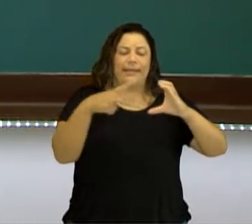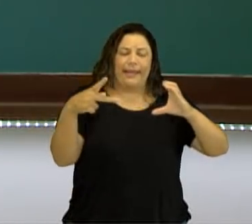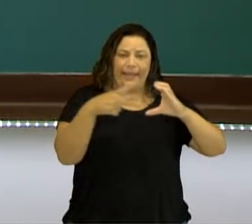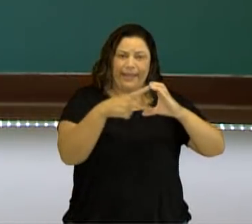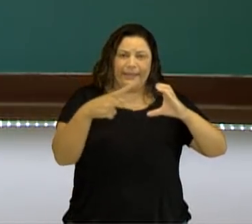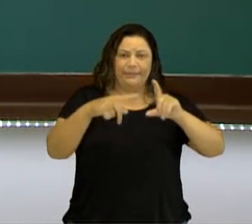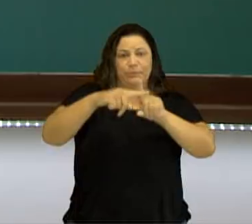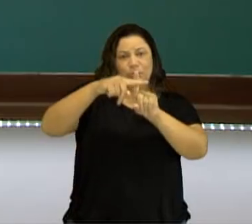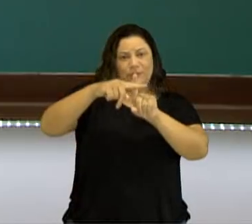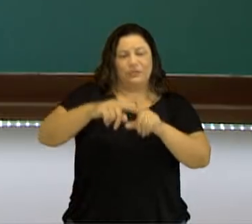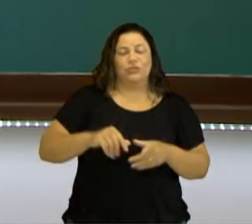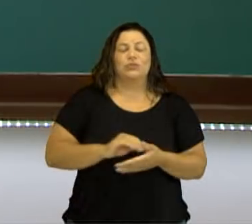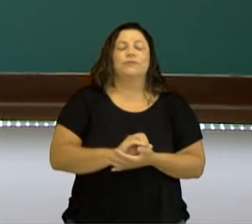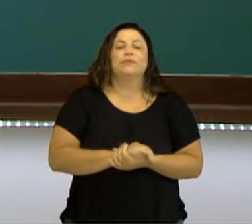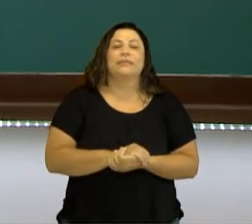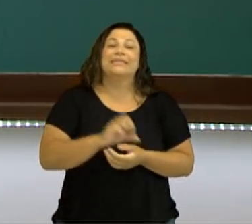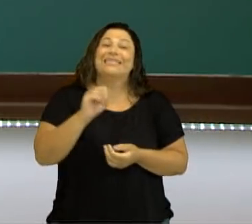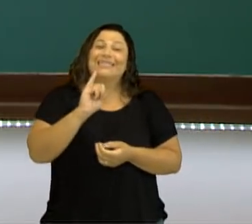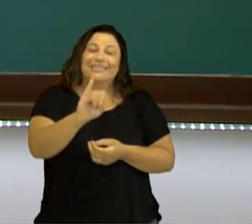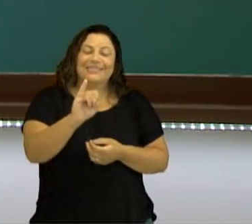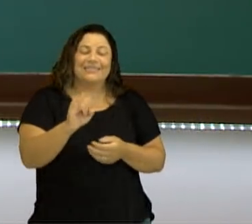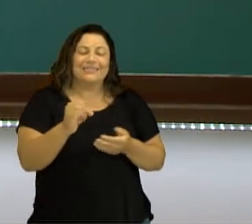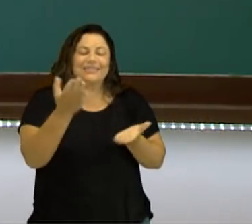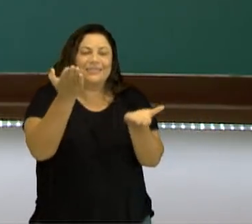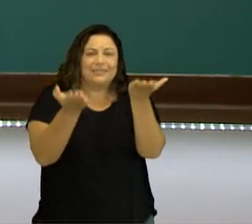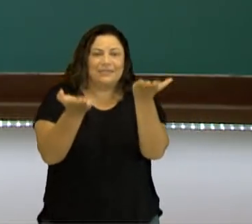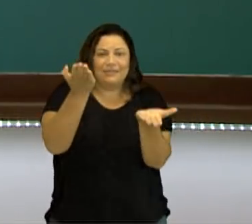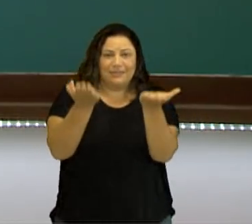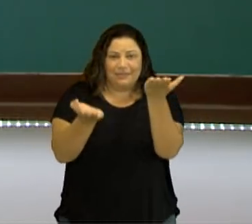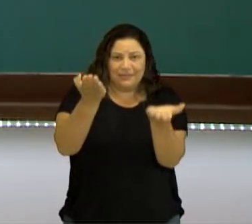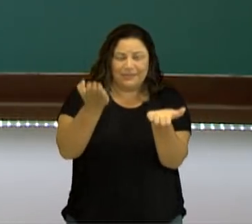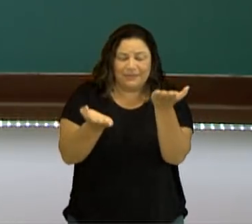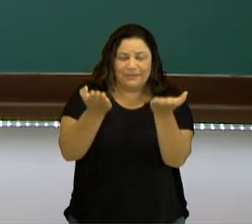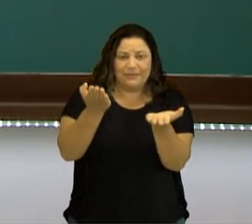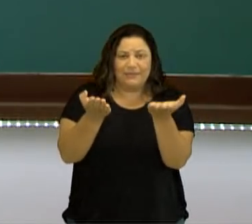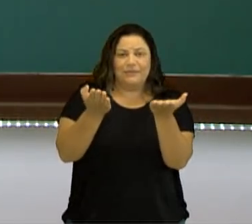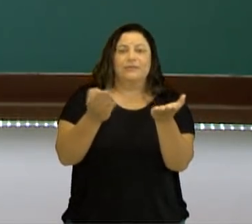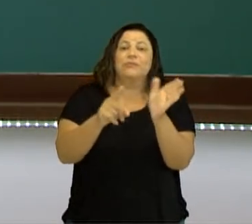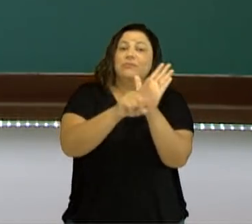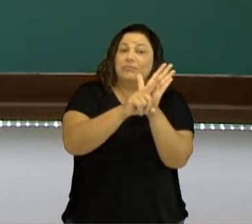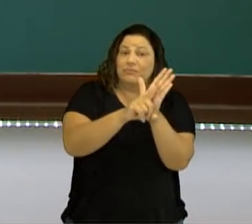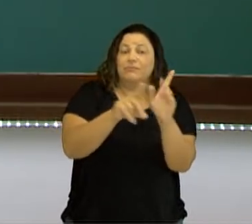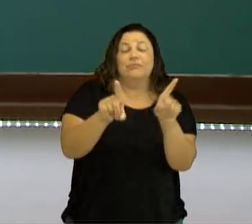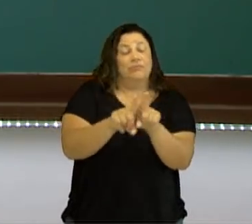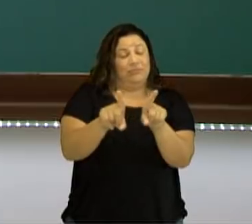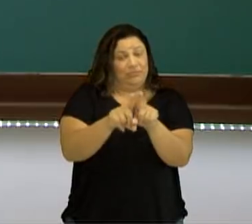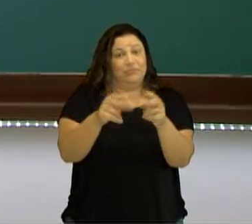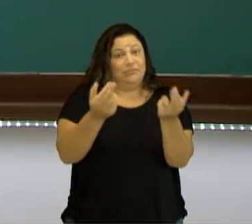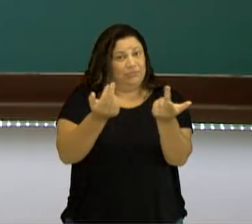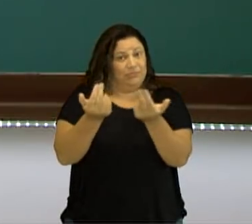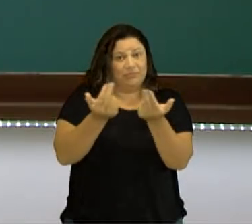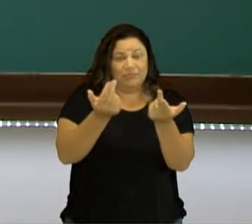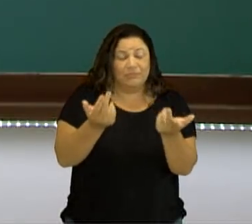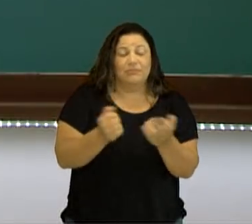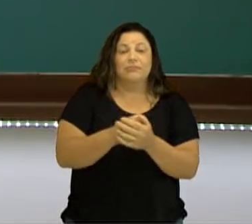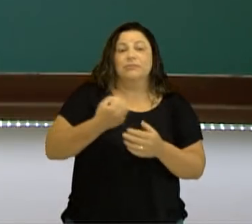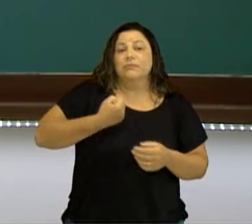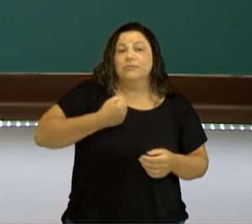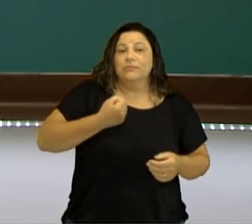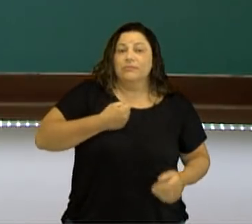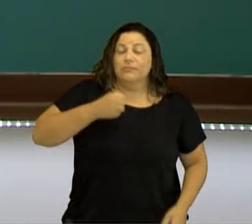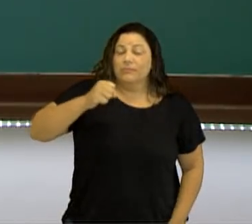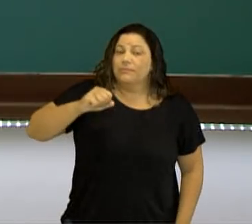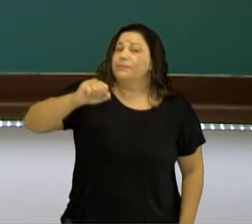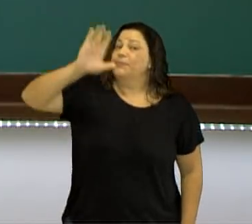que ele tem. Se o átomo está em equilíbrio, é também a quantidade de carga negativa. O número maior, que está lá no